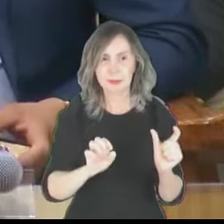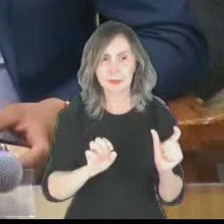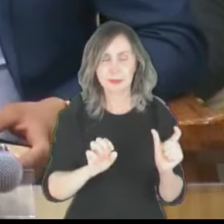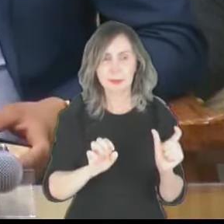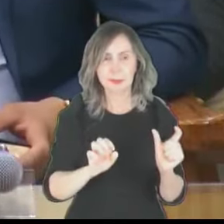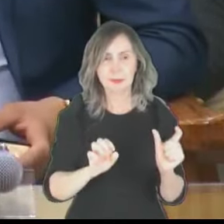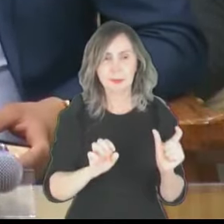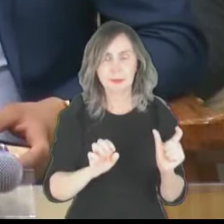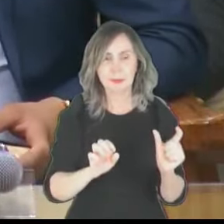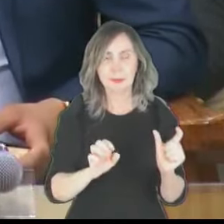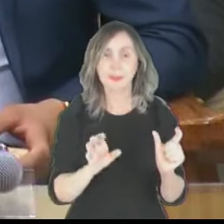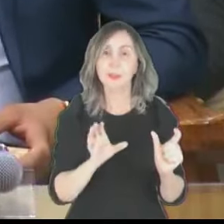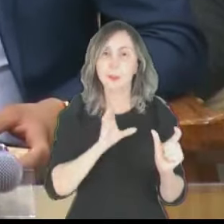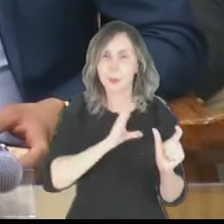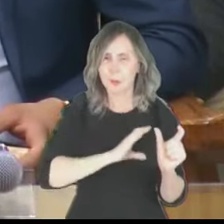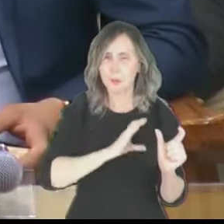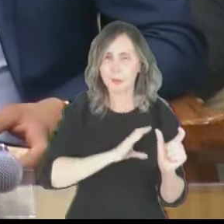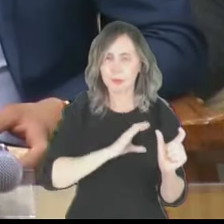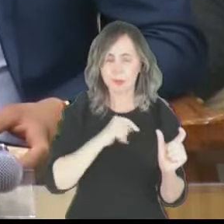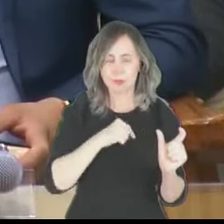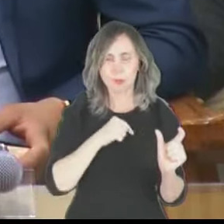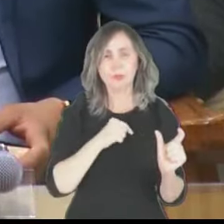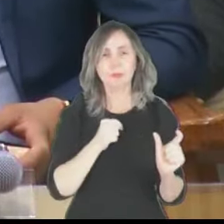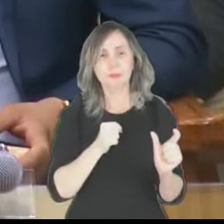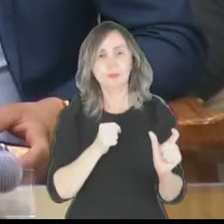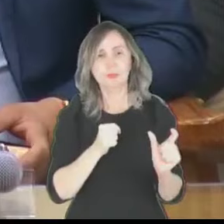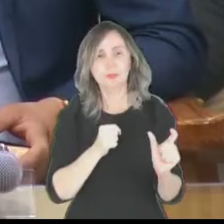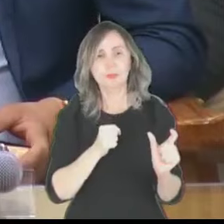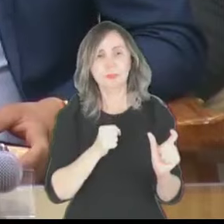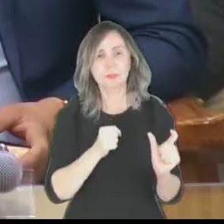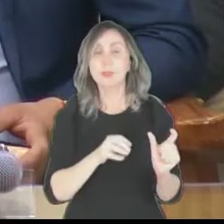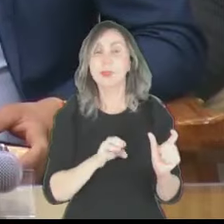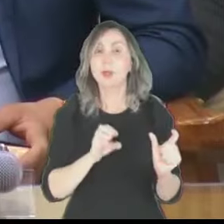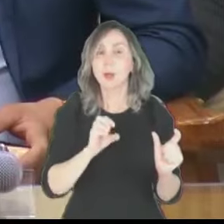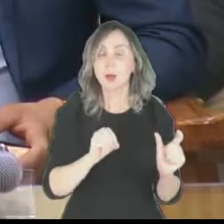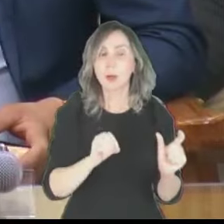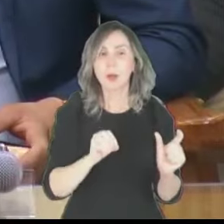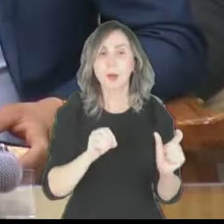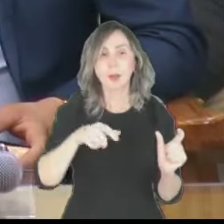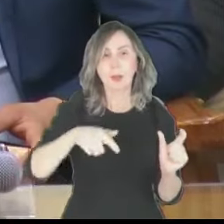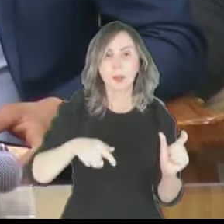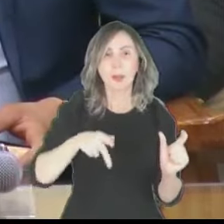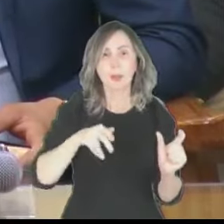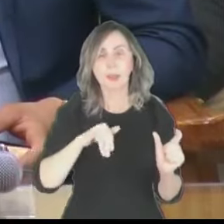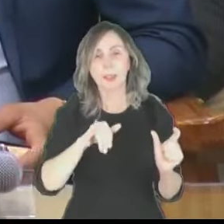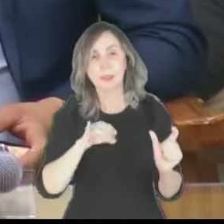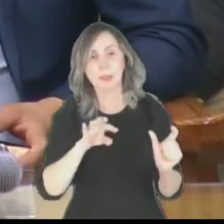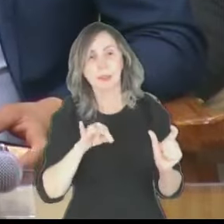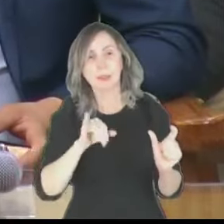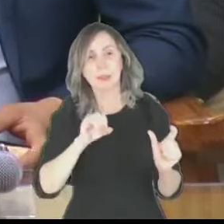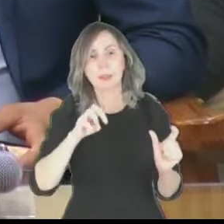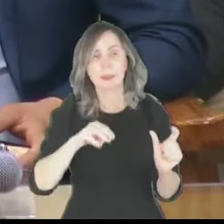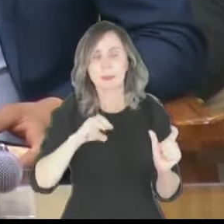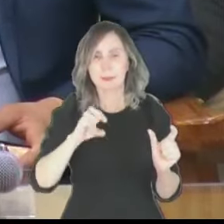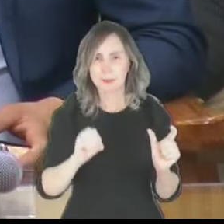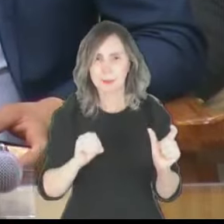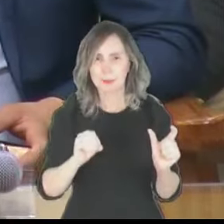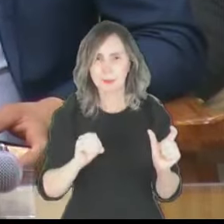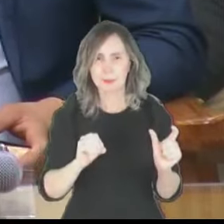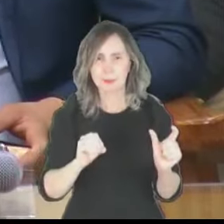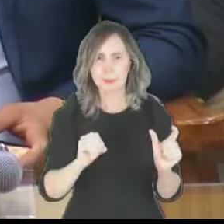pelas compaixões, ou seja, essa palavra, é a palavra, octimos, a outra que é paristeme. Ou seja,